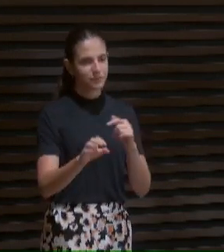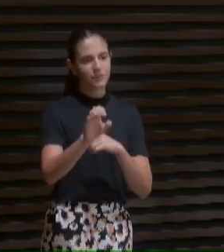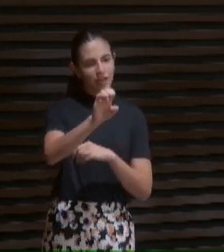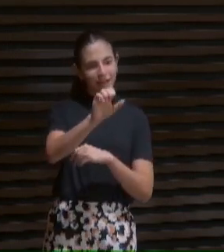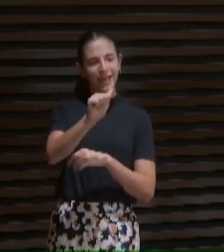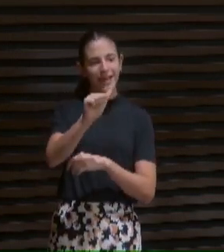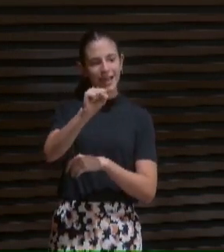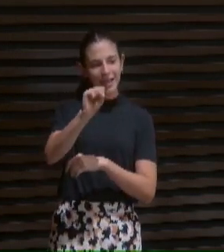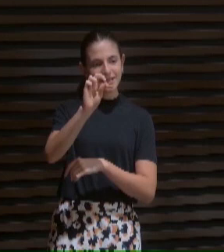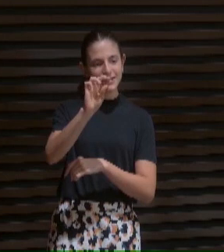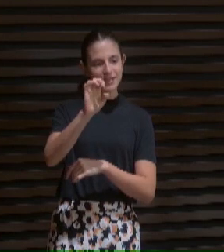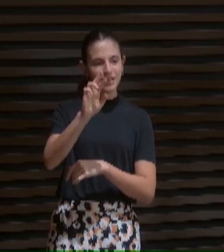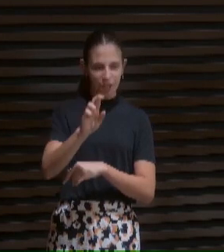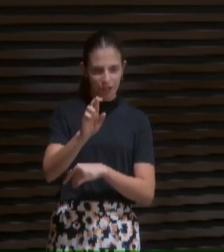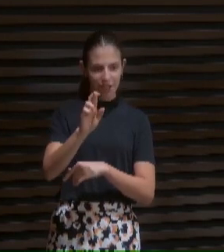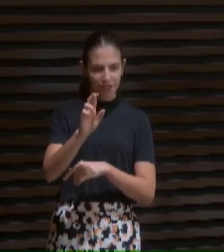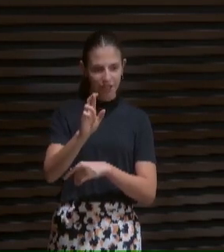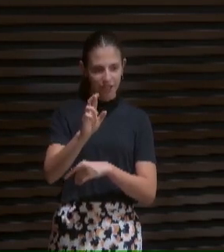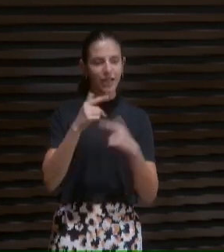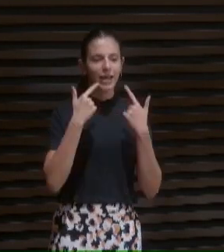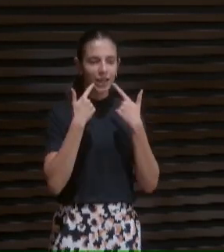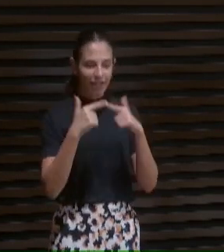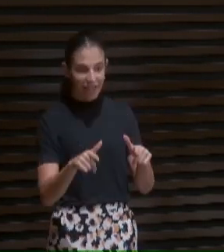Easter, Astarote.